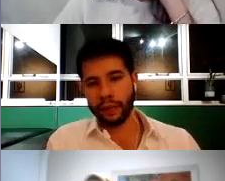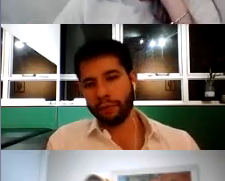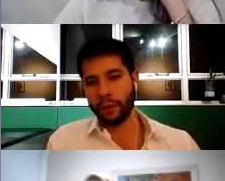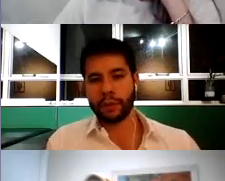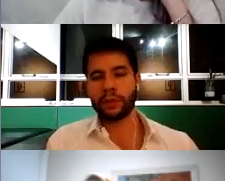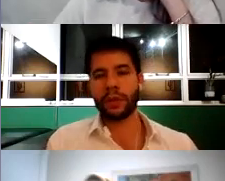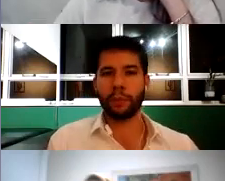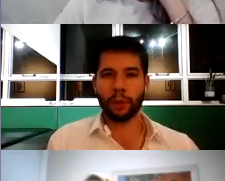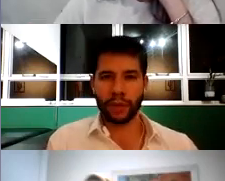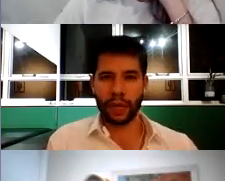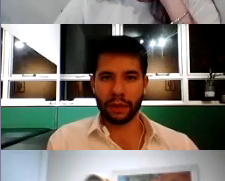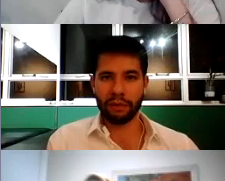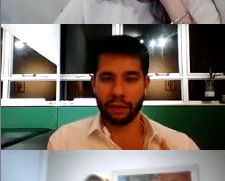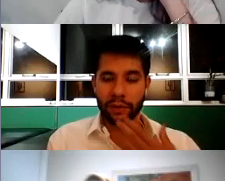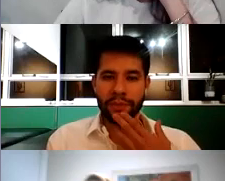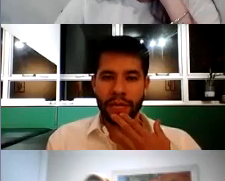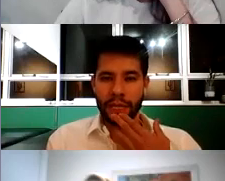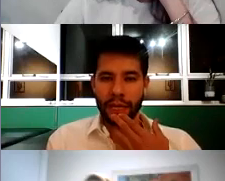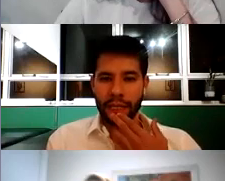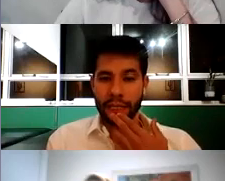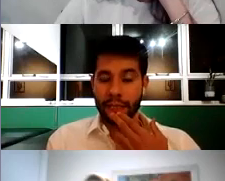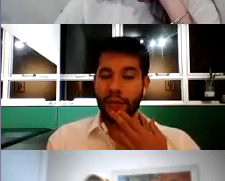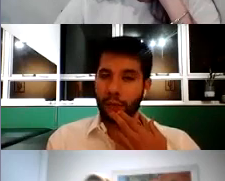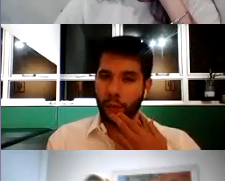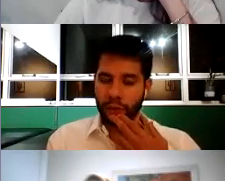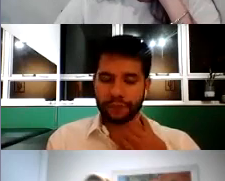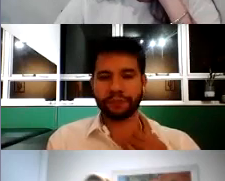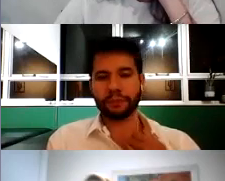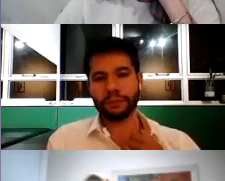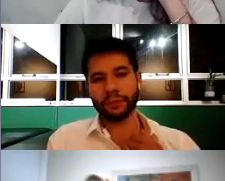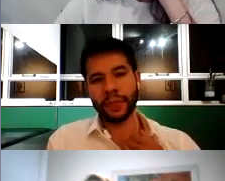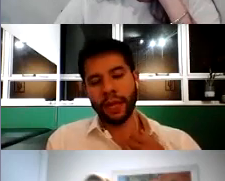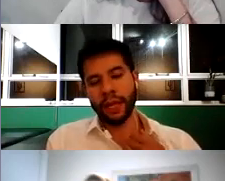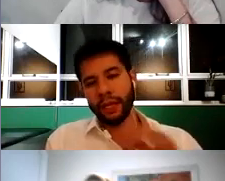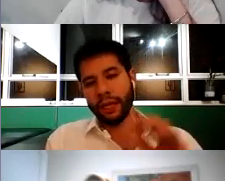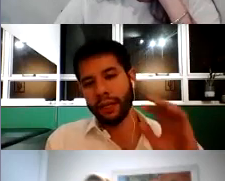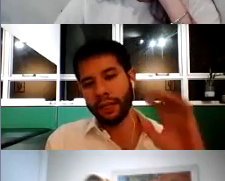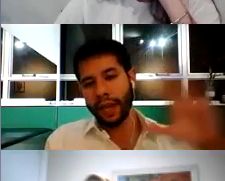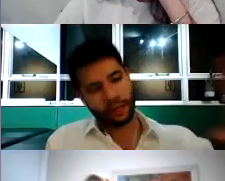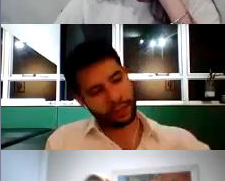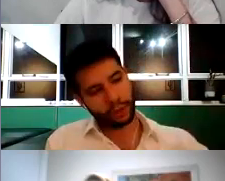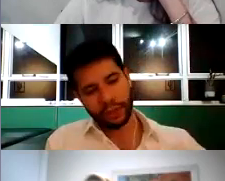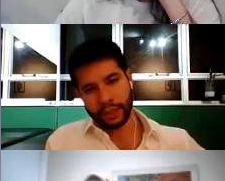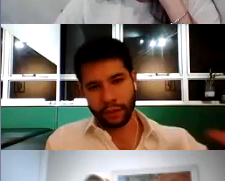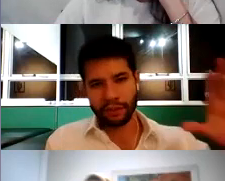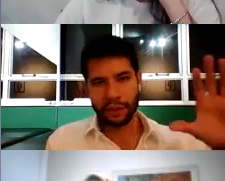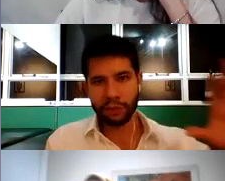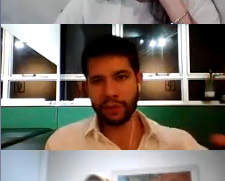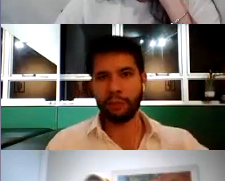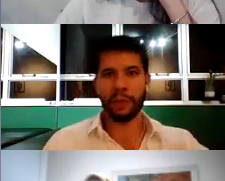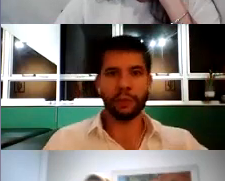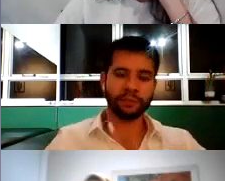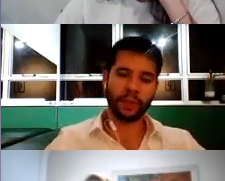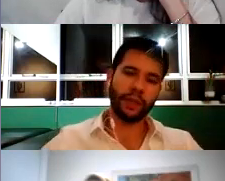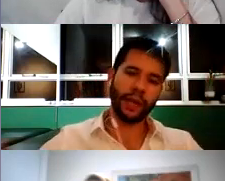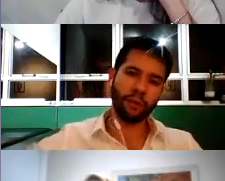e ele foi o responsável por contar para a Flávia esse diagnóstico. E esta é a história inicial da vida do